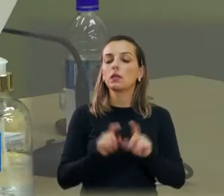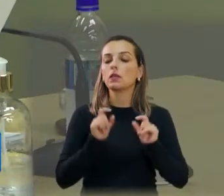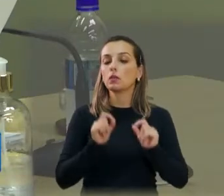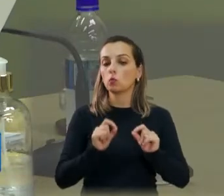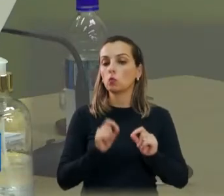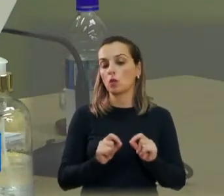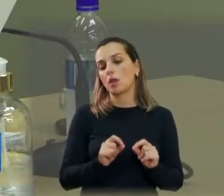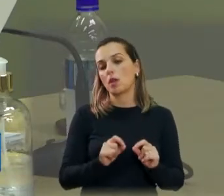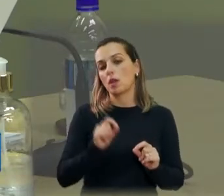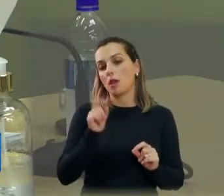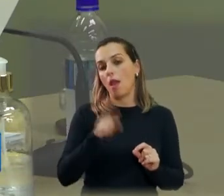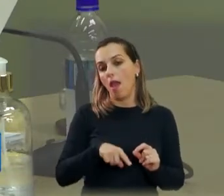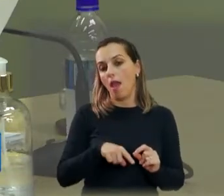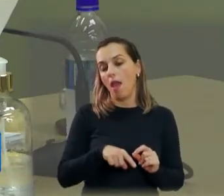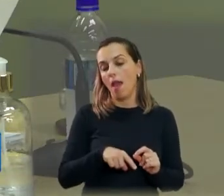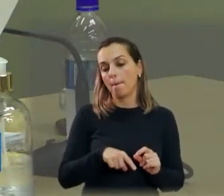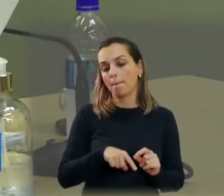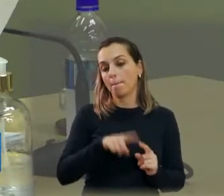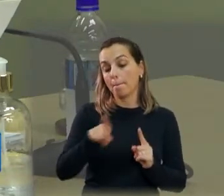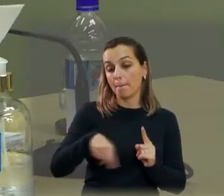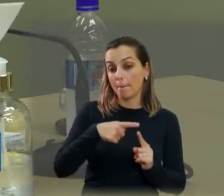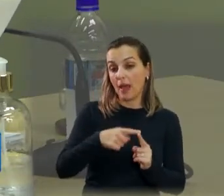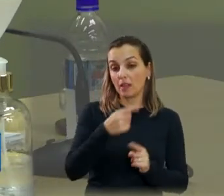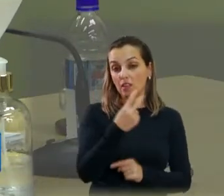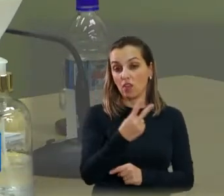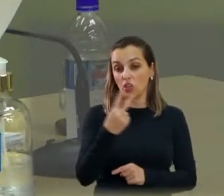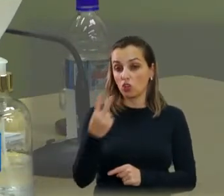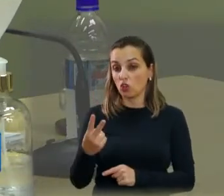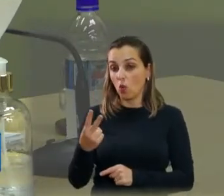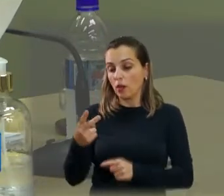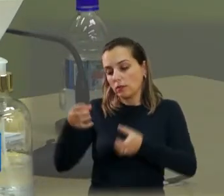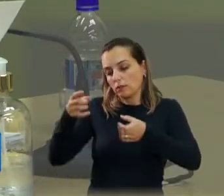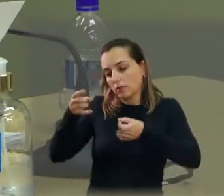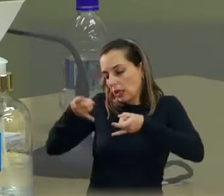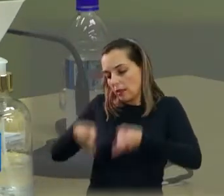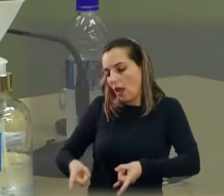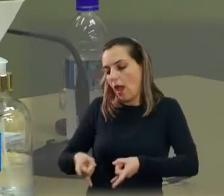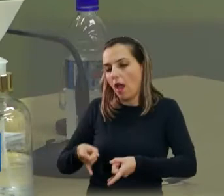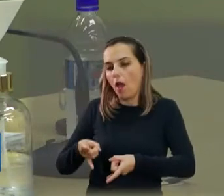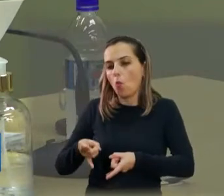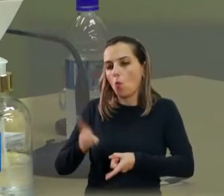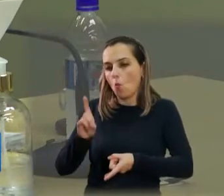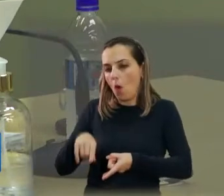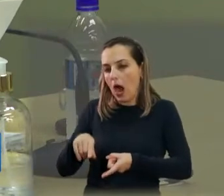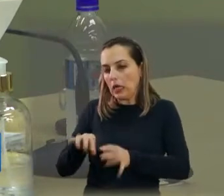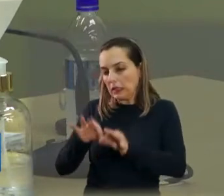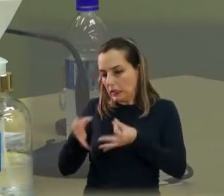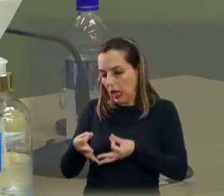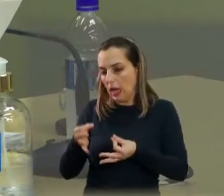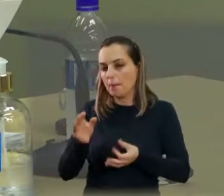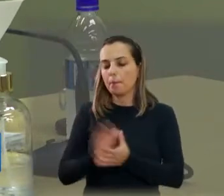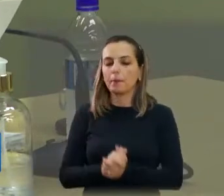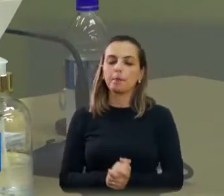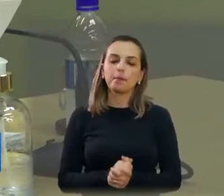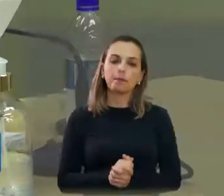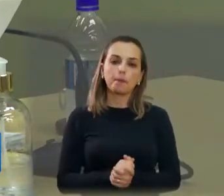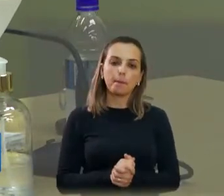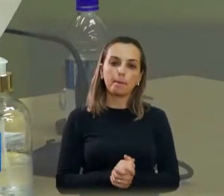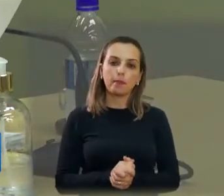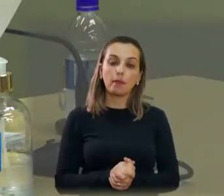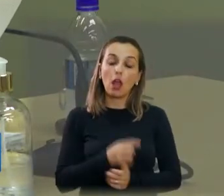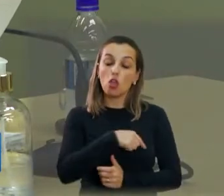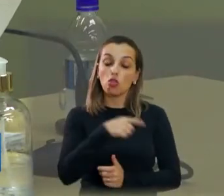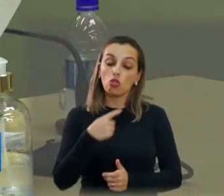Então, nós temos 3 leitos de estabilização e 22 de enfermaria. Nas próximas semanas, né? Estamos